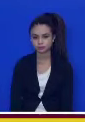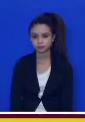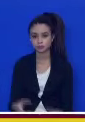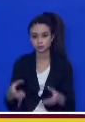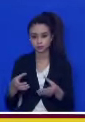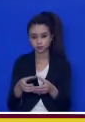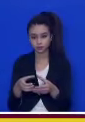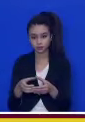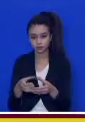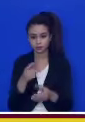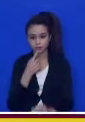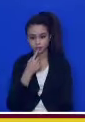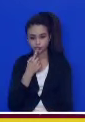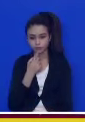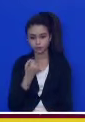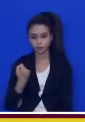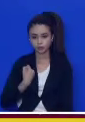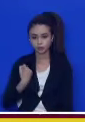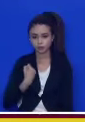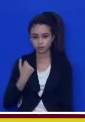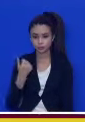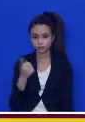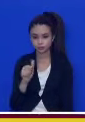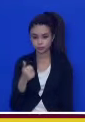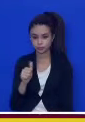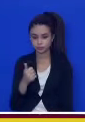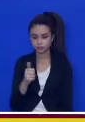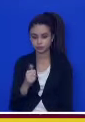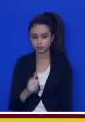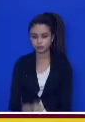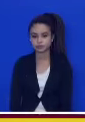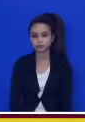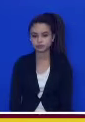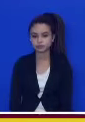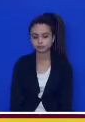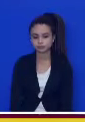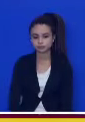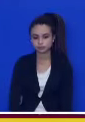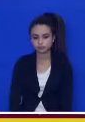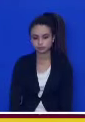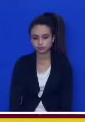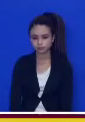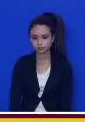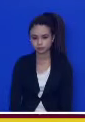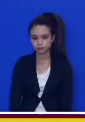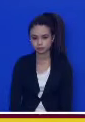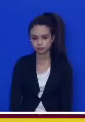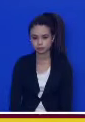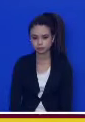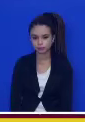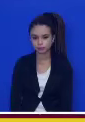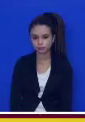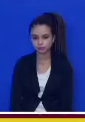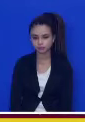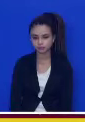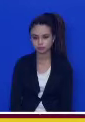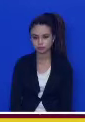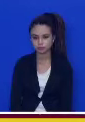Bola vermelha, número 11. Vermelha, 11. E o mês correspondente